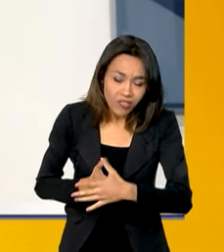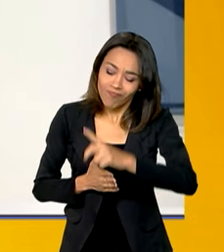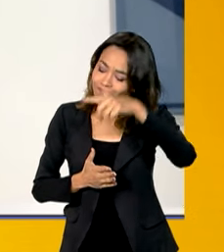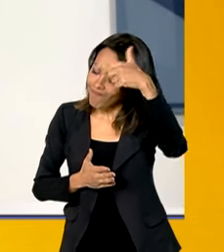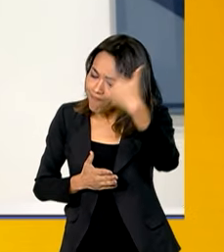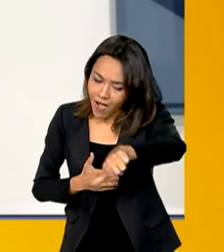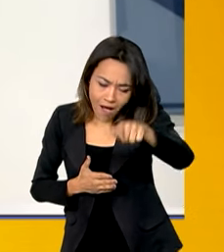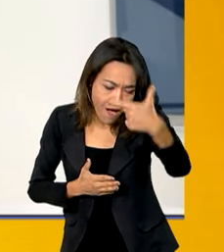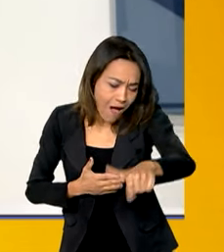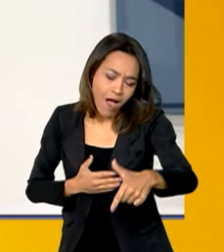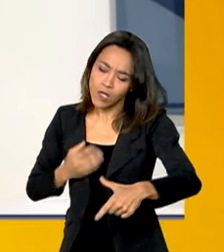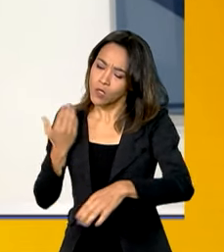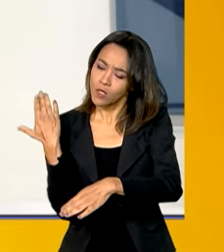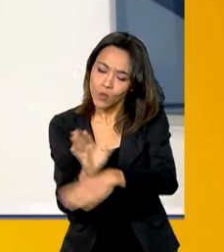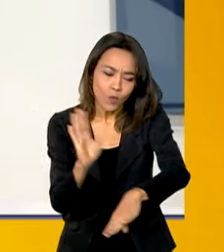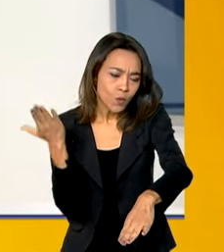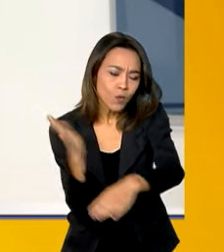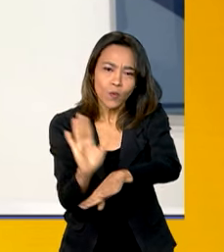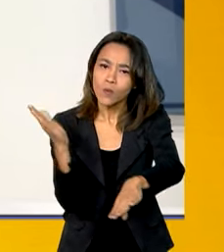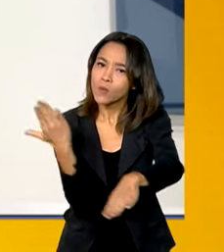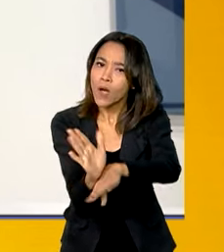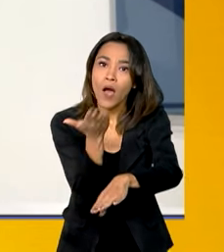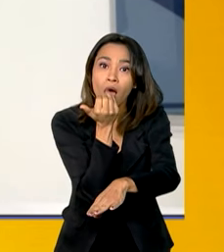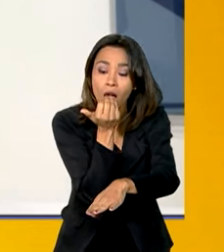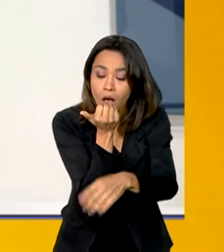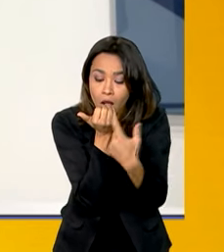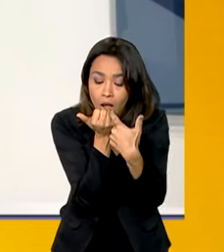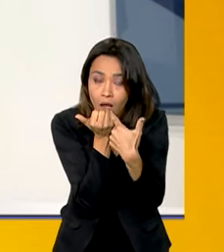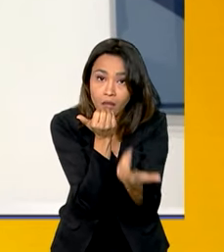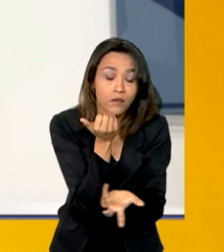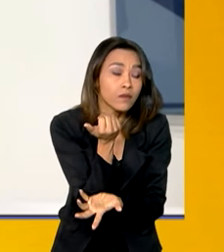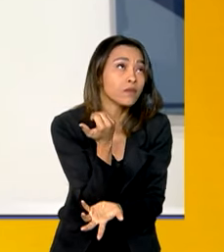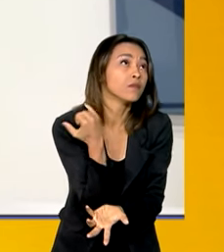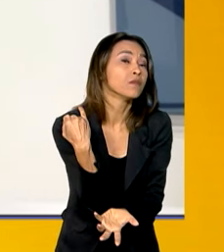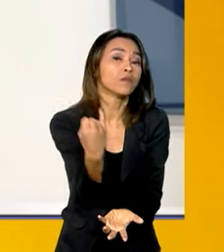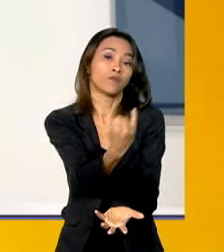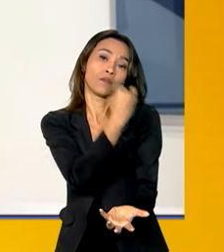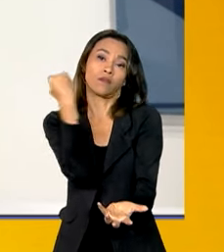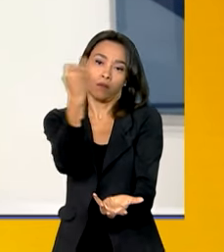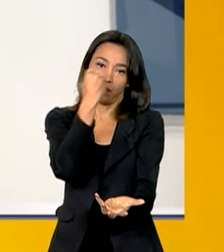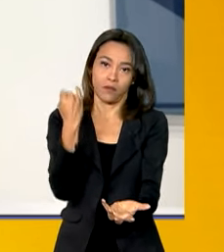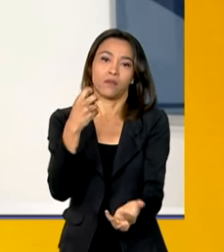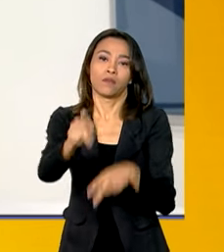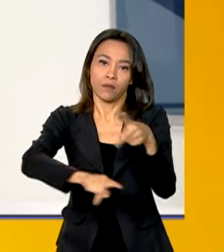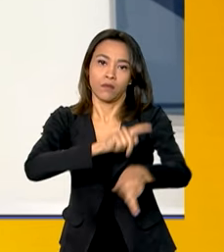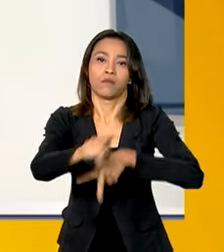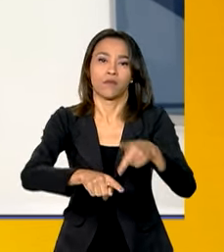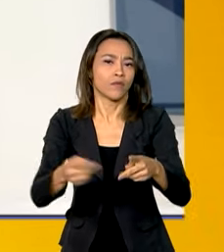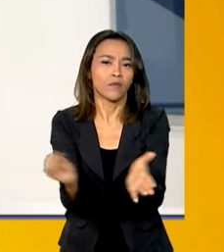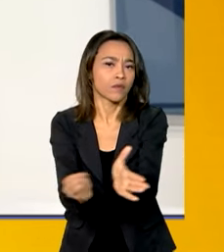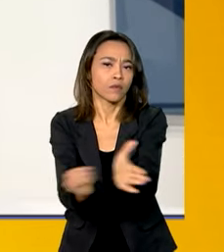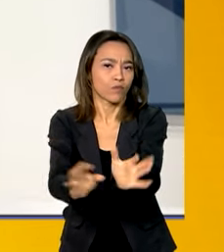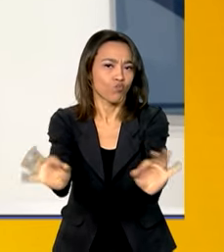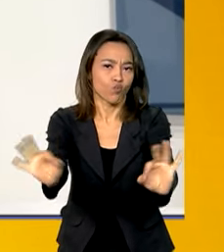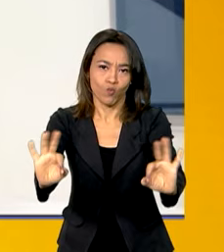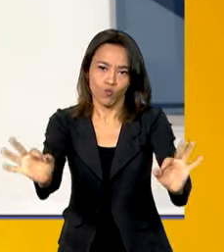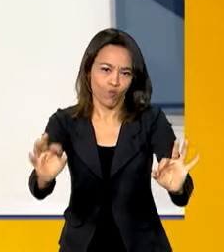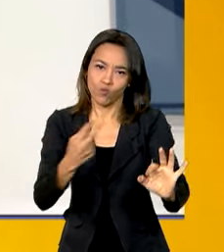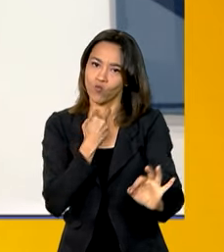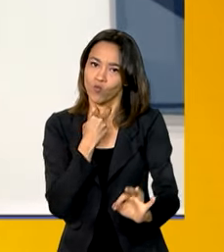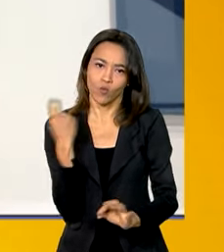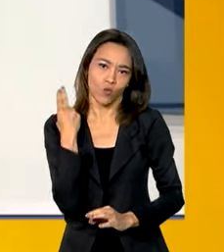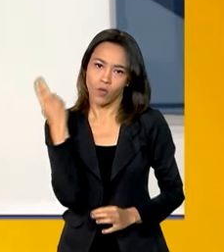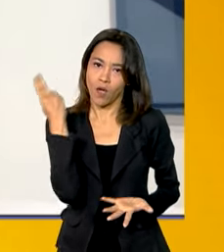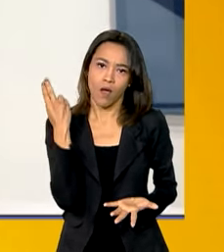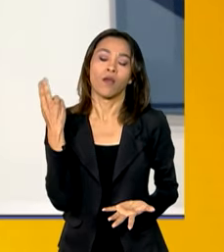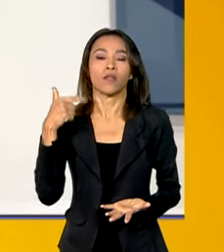necessidade. A alimentação faz parte de itens básicos para a população. E isso não pode faltar. Então, nós vamos